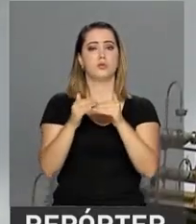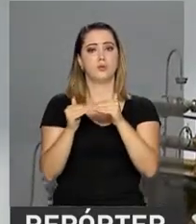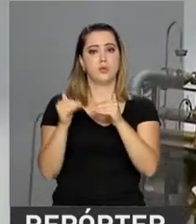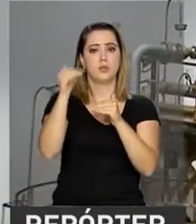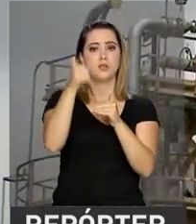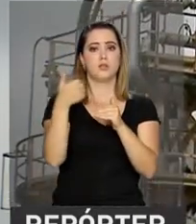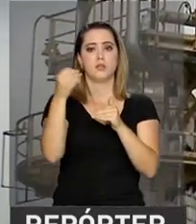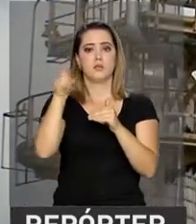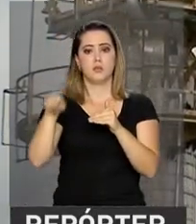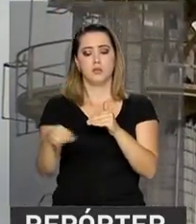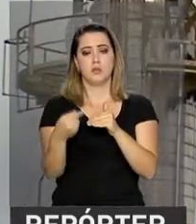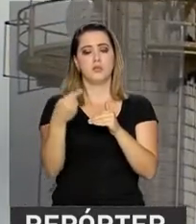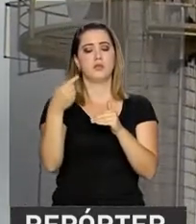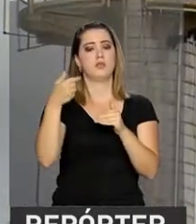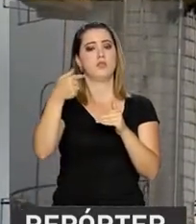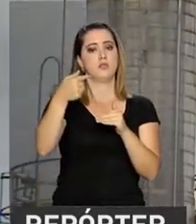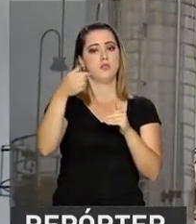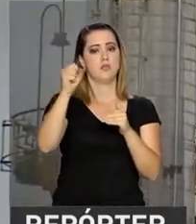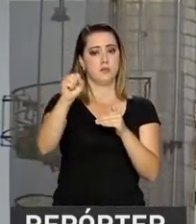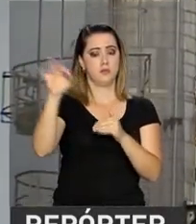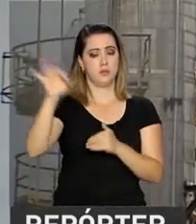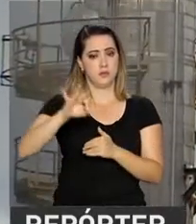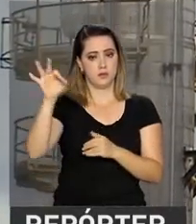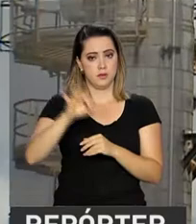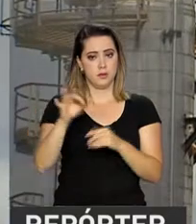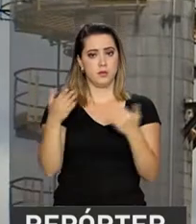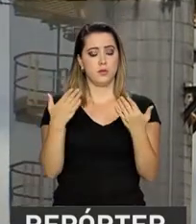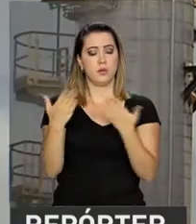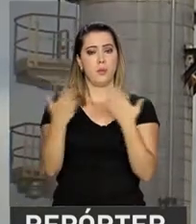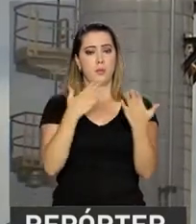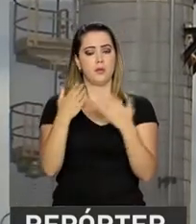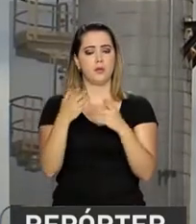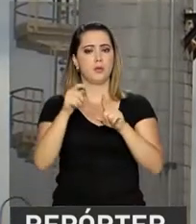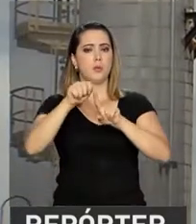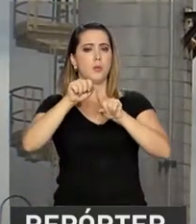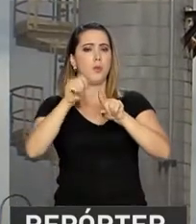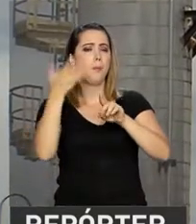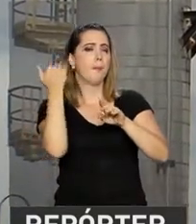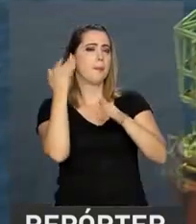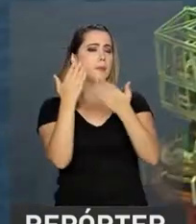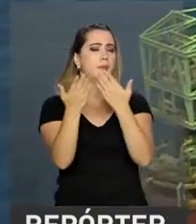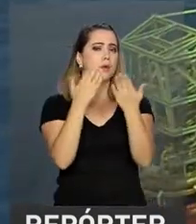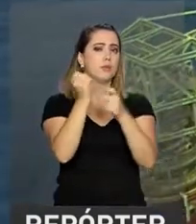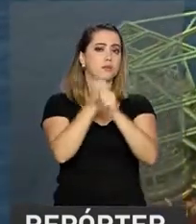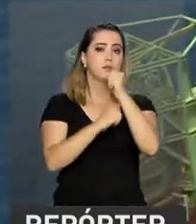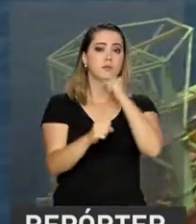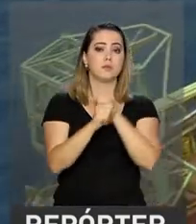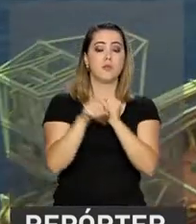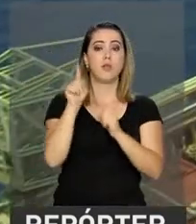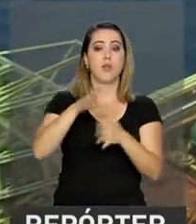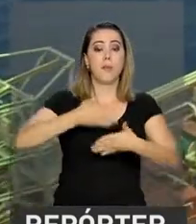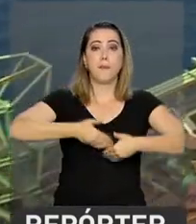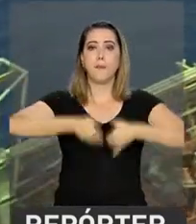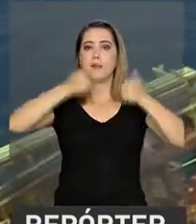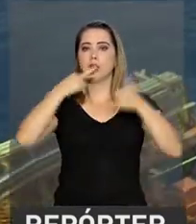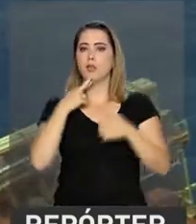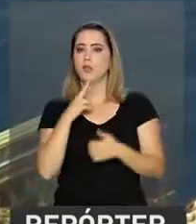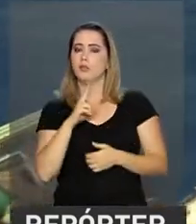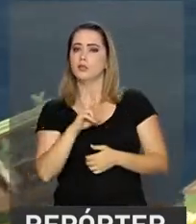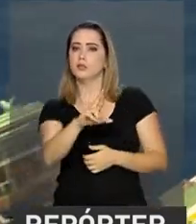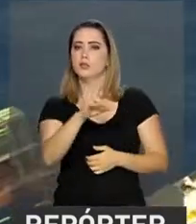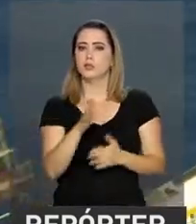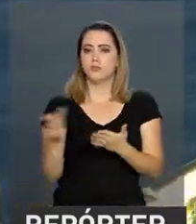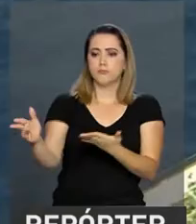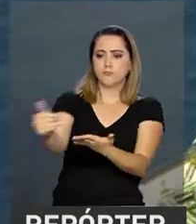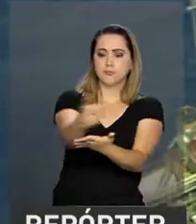de 10,78% em comparação ao mesmo período do ano passado. Esse é o melhor resultado da